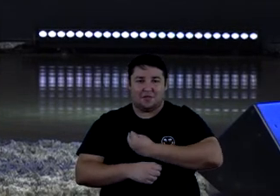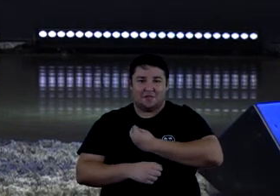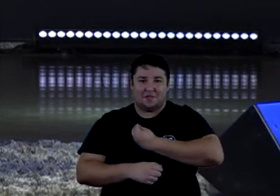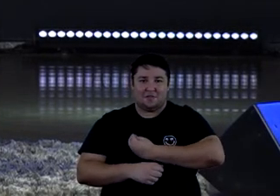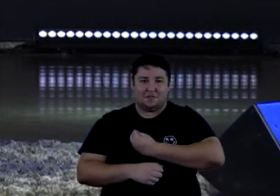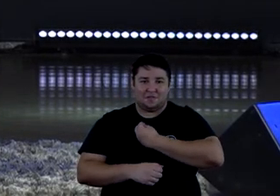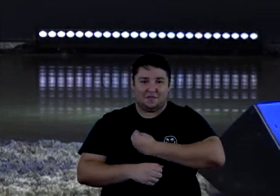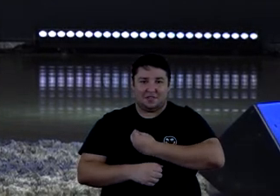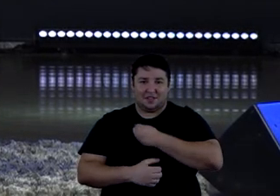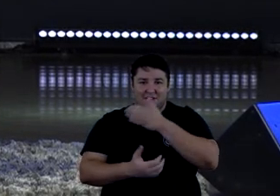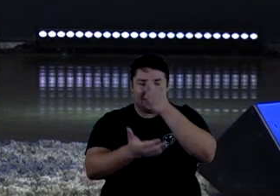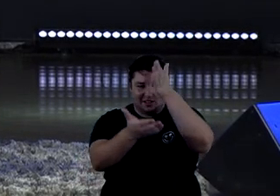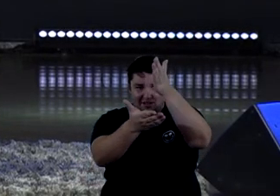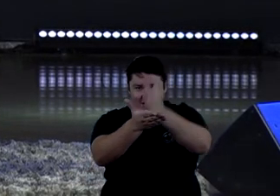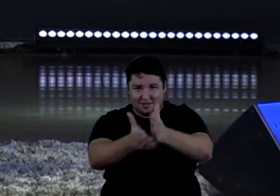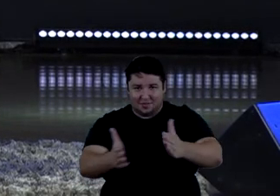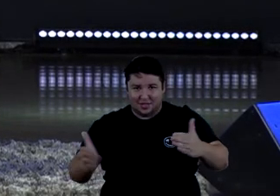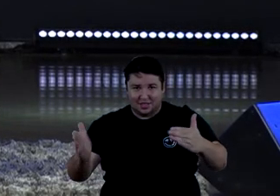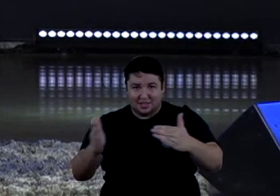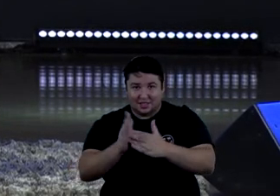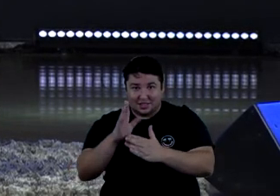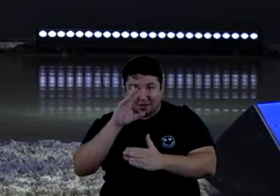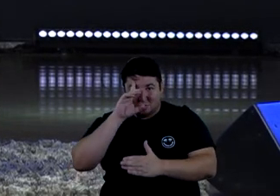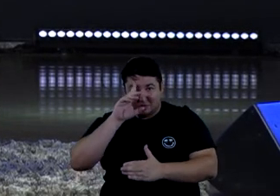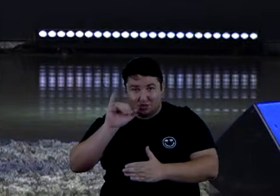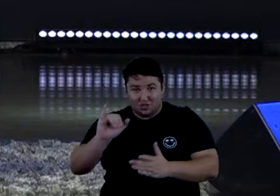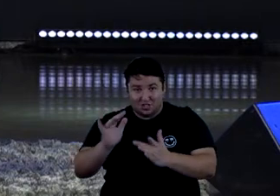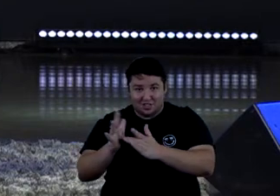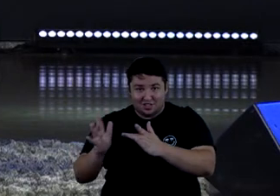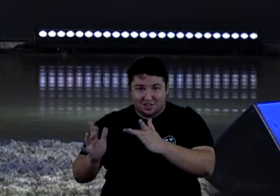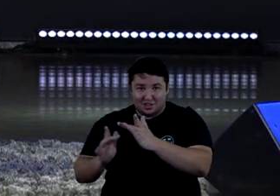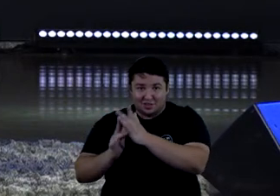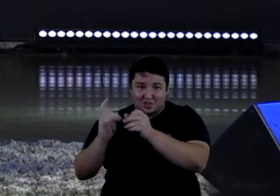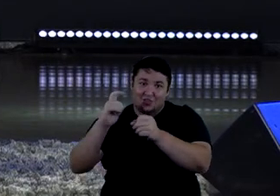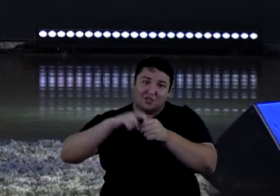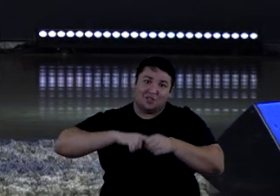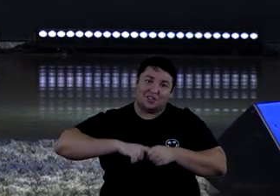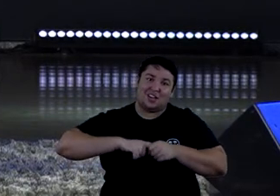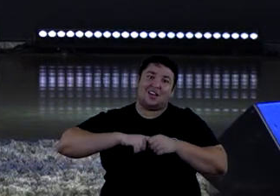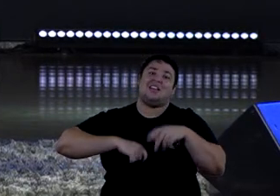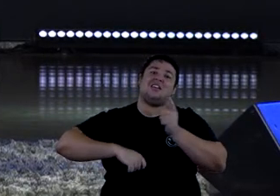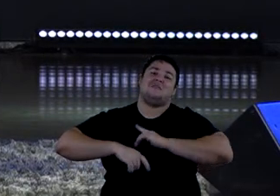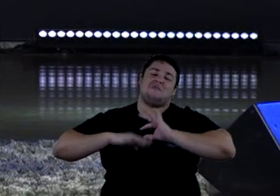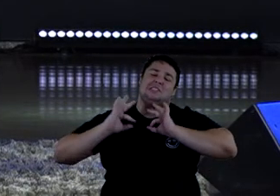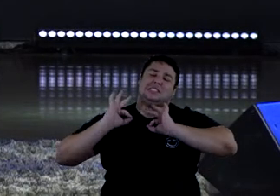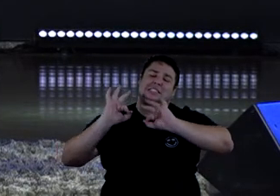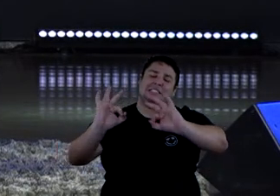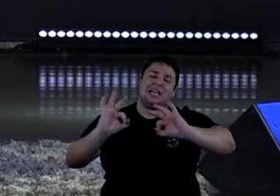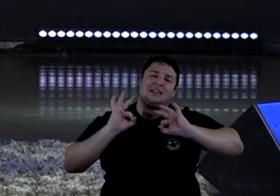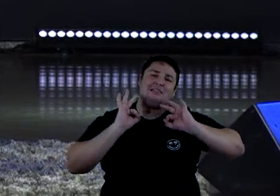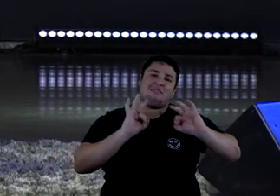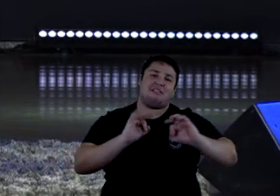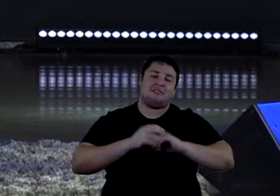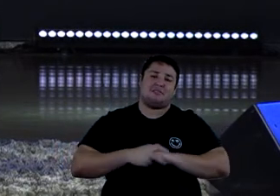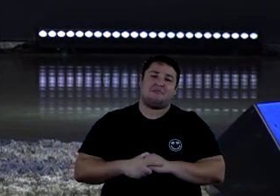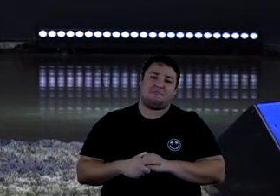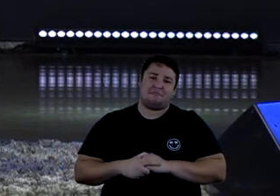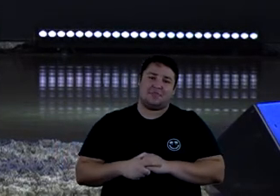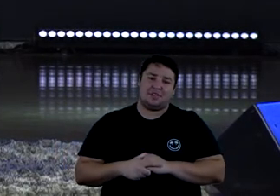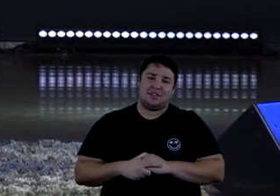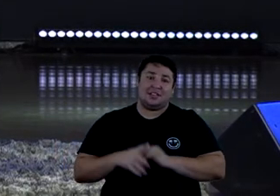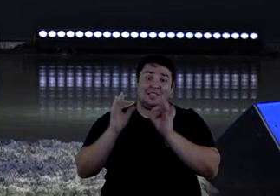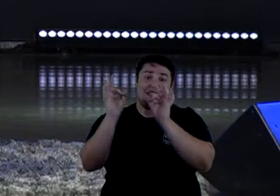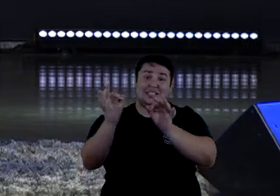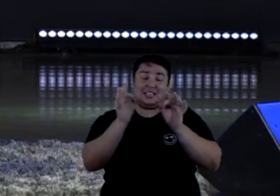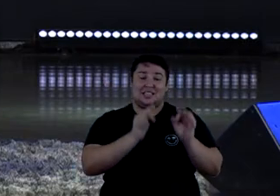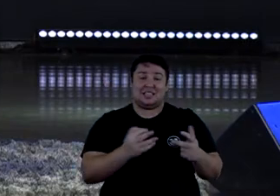irá completá-la até o dia em que Jesus voltar. Eu tenho certeza, a mesma